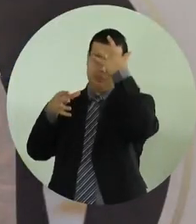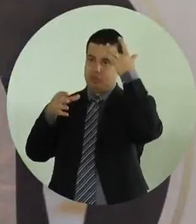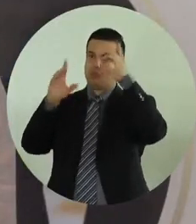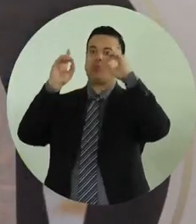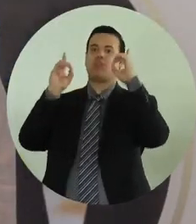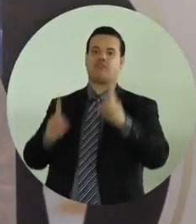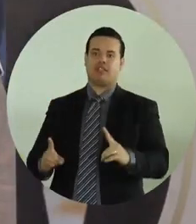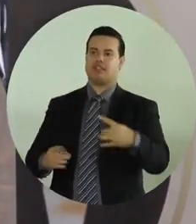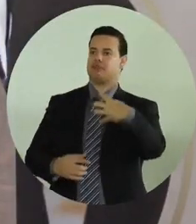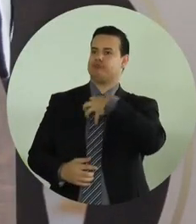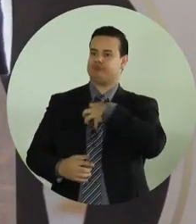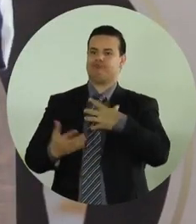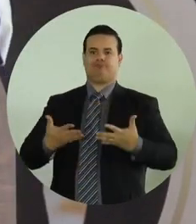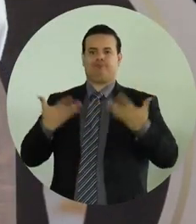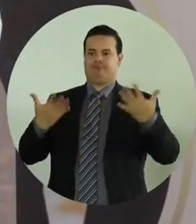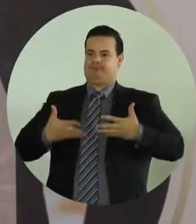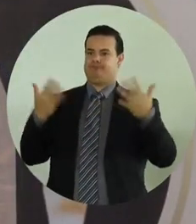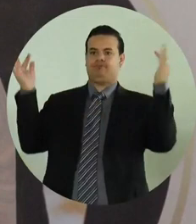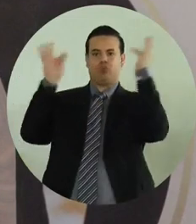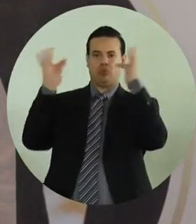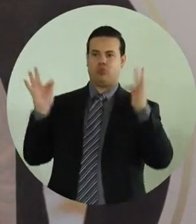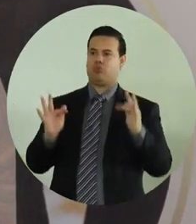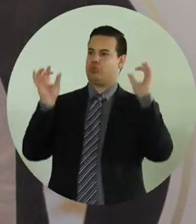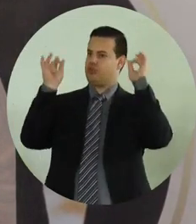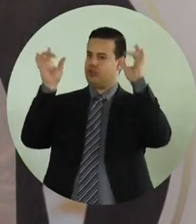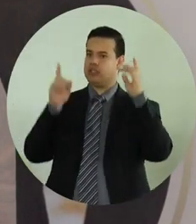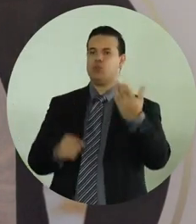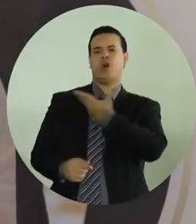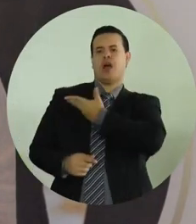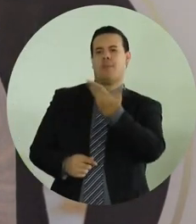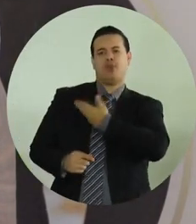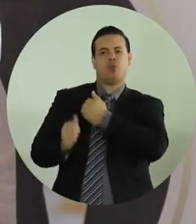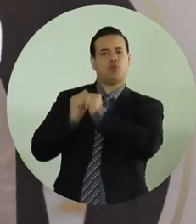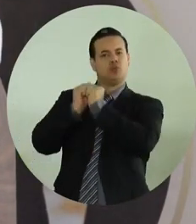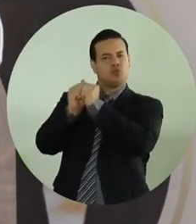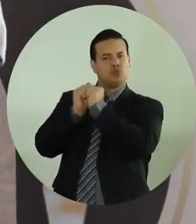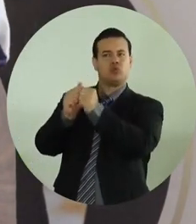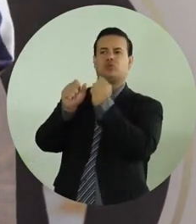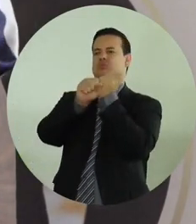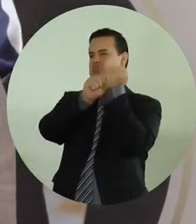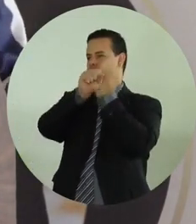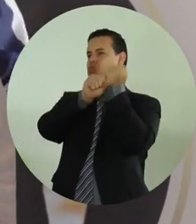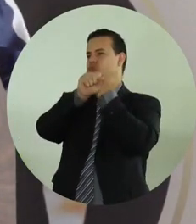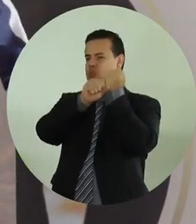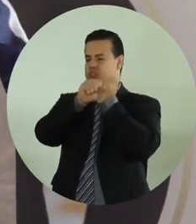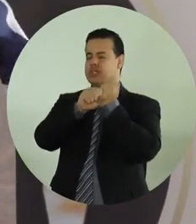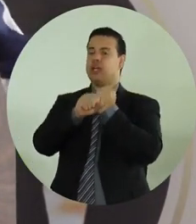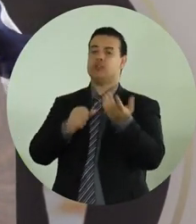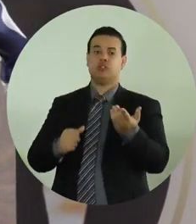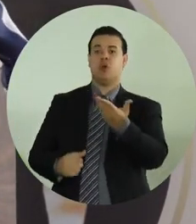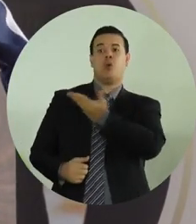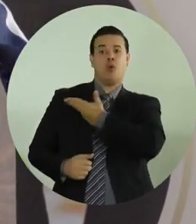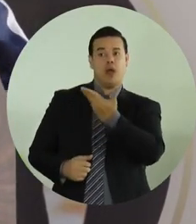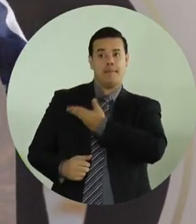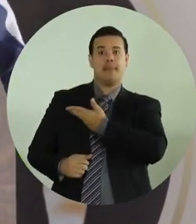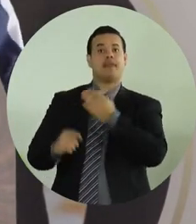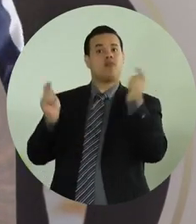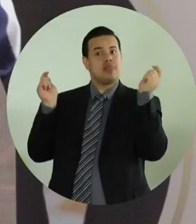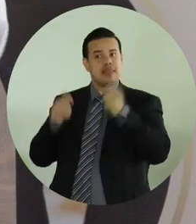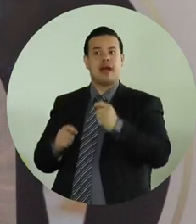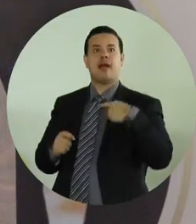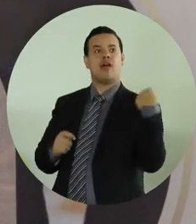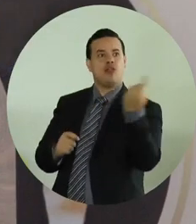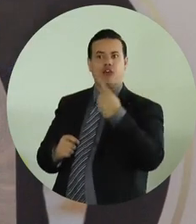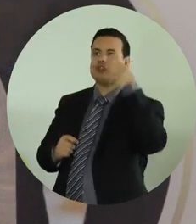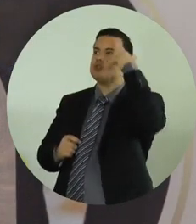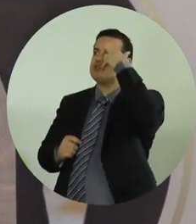é uma alegria muito especial. É um amigo que me acompanha há muitos anos, é um amigo com quem eu posso traduzir os nossos